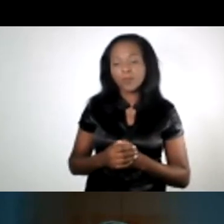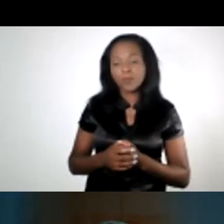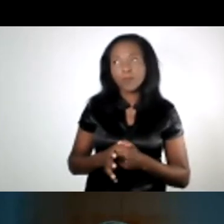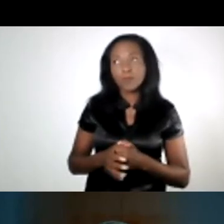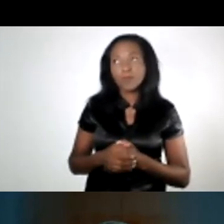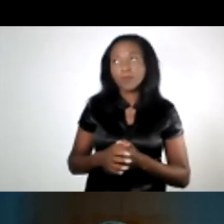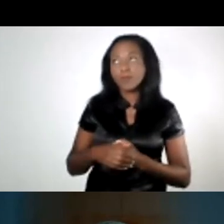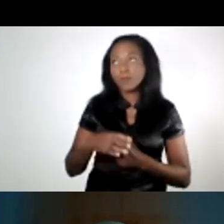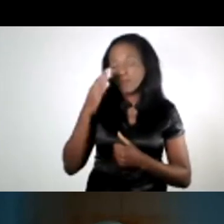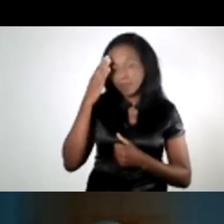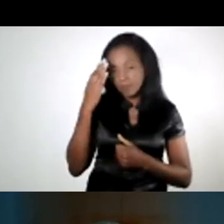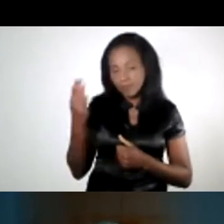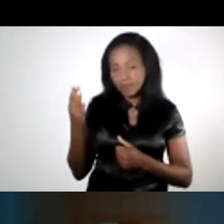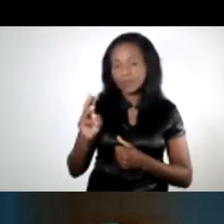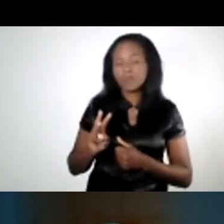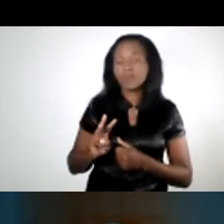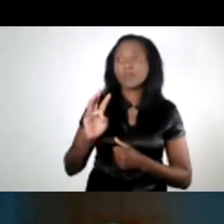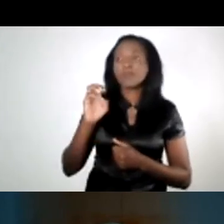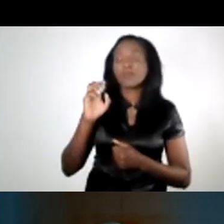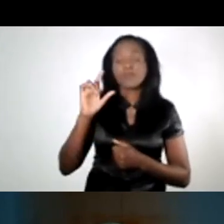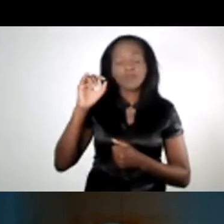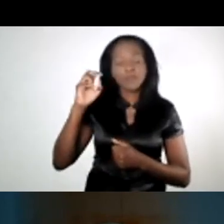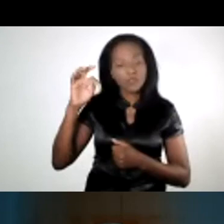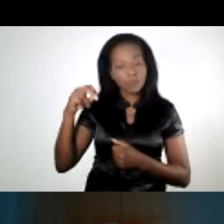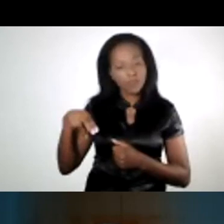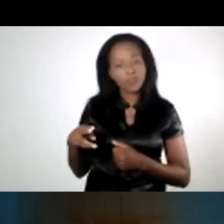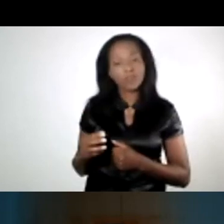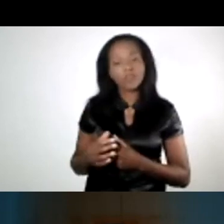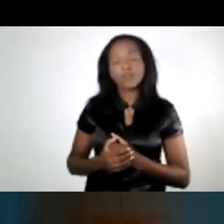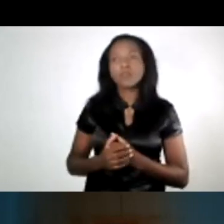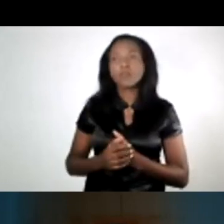Obrigada, Wellington, pela sua participação.